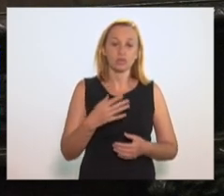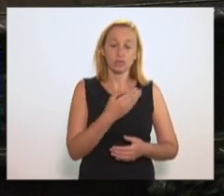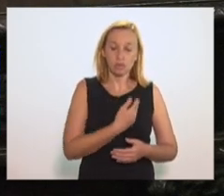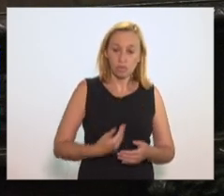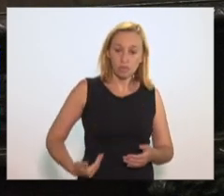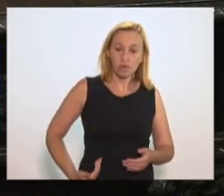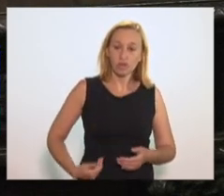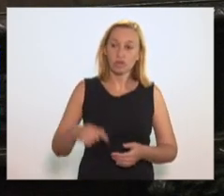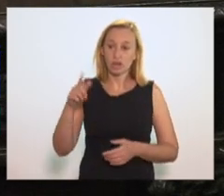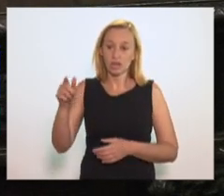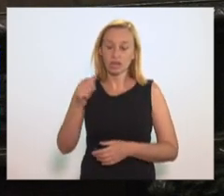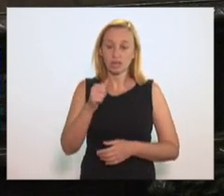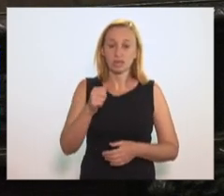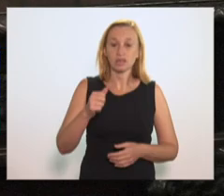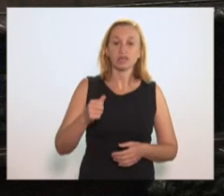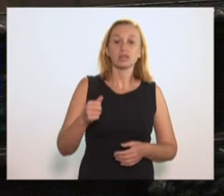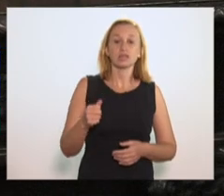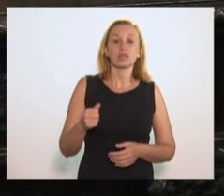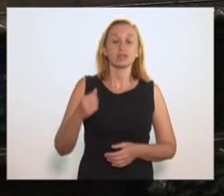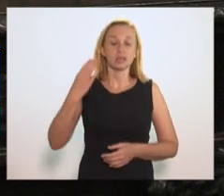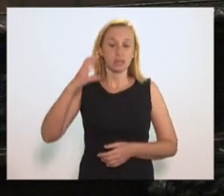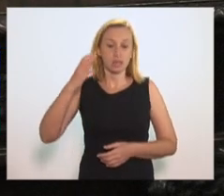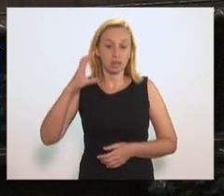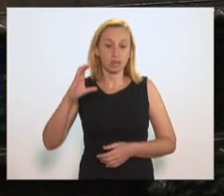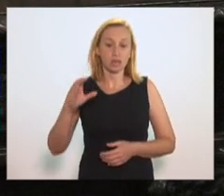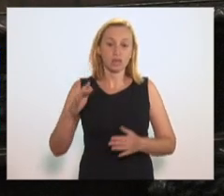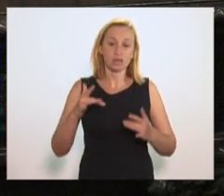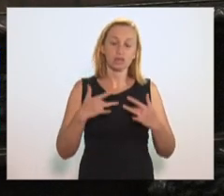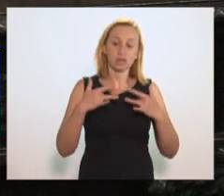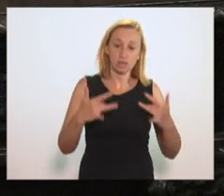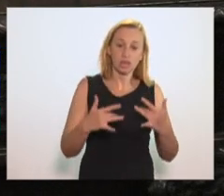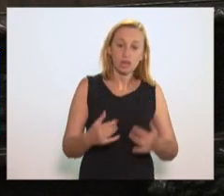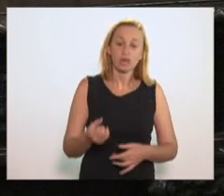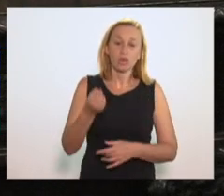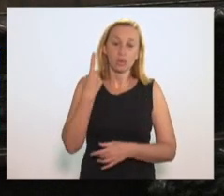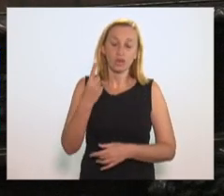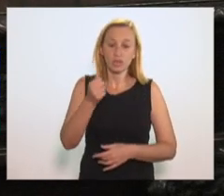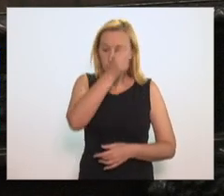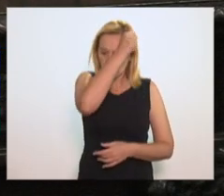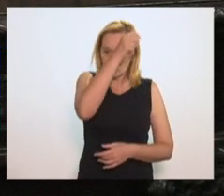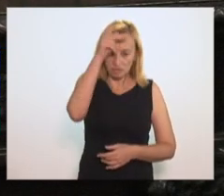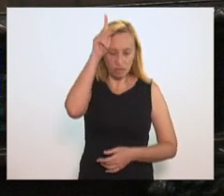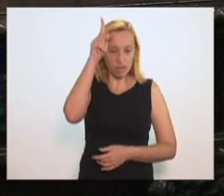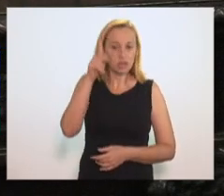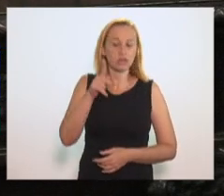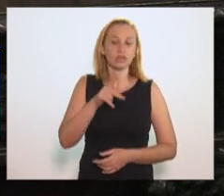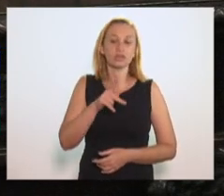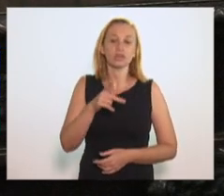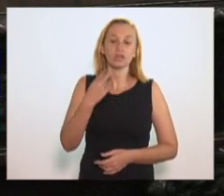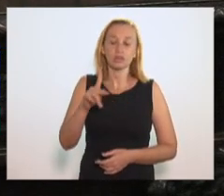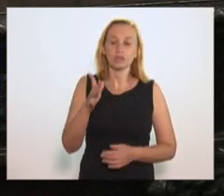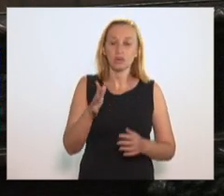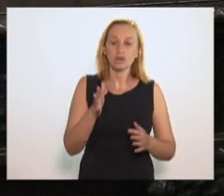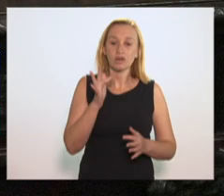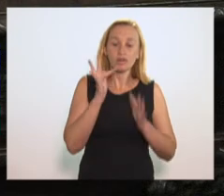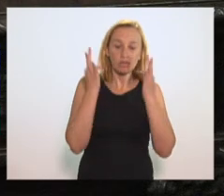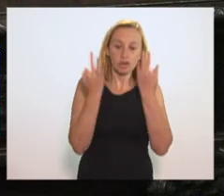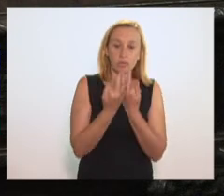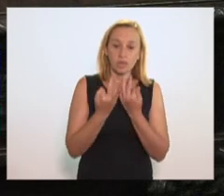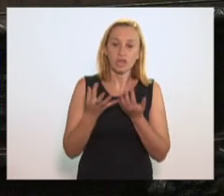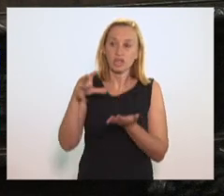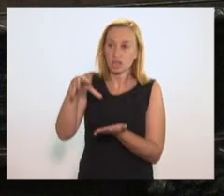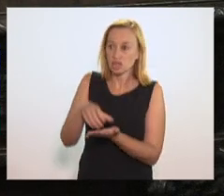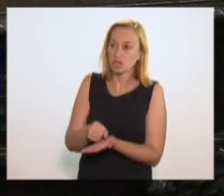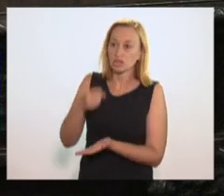obviamente de prestar aqui a minha solidariedade ao ex-prefeito Jorge Alberto a sua família e registrar deputado Luiz Paulo aproveitando a